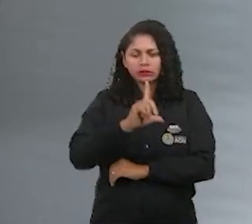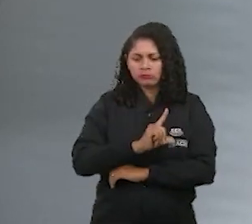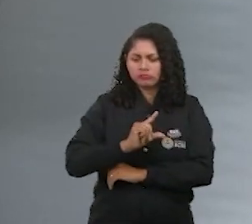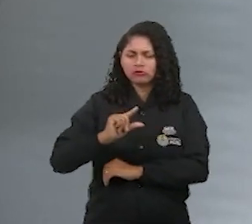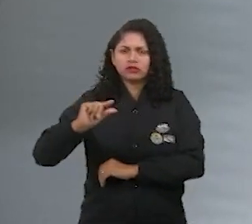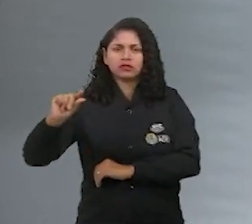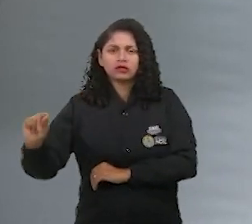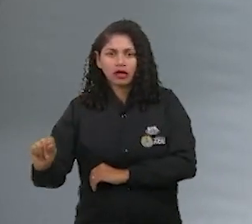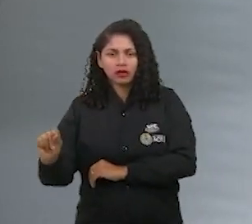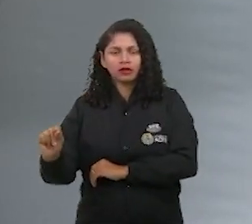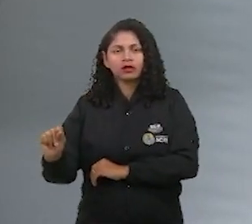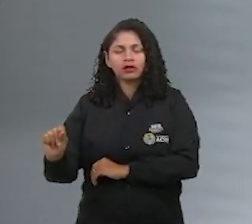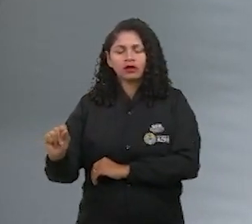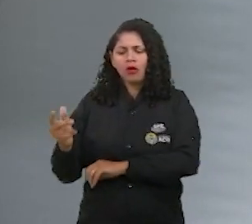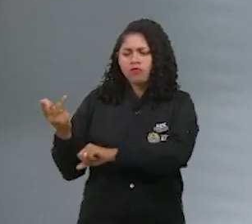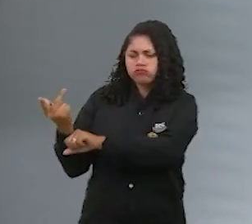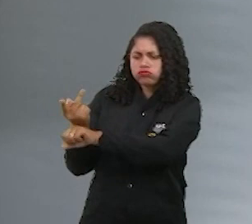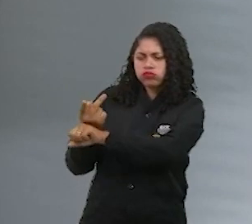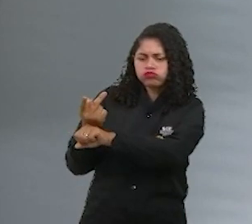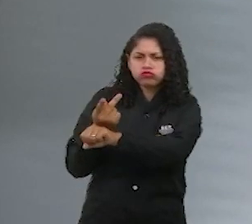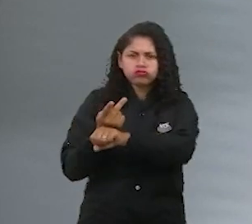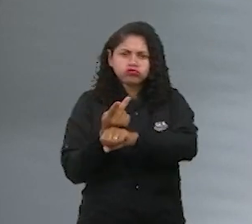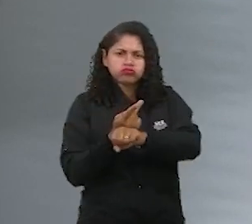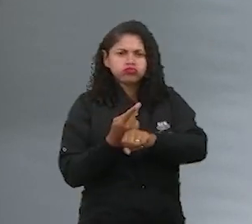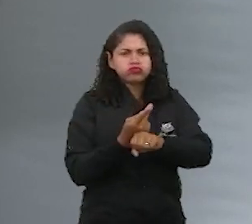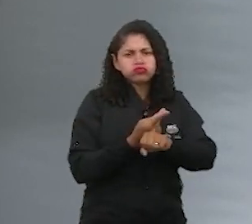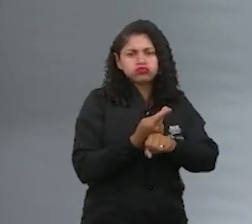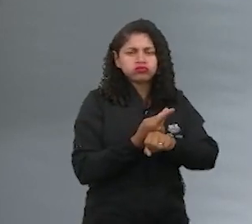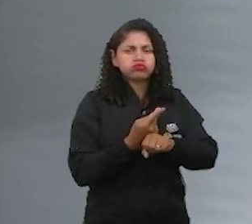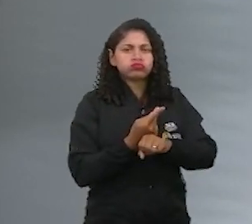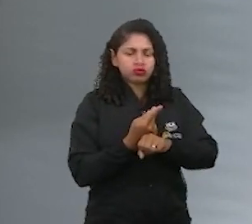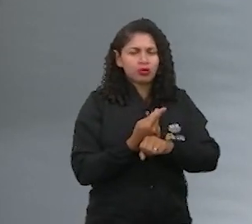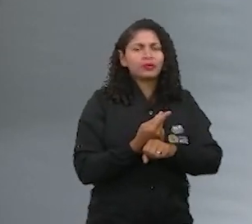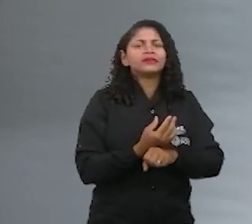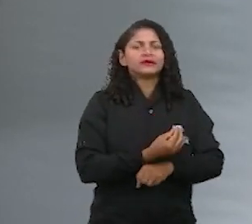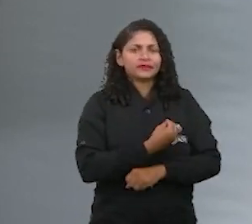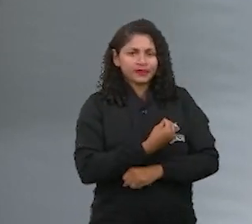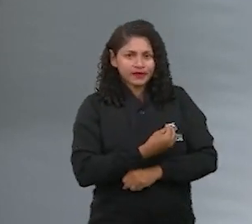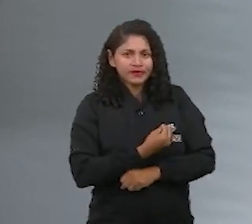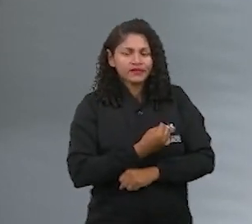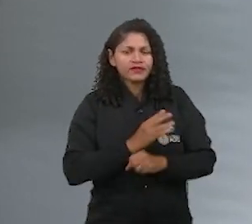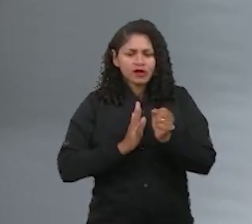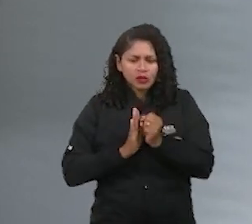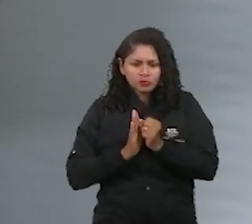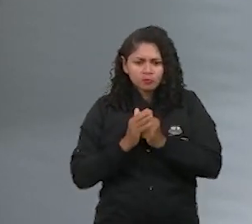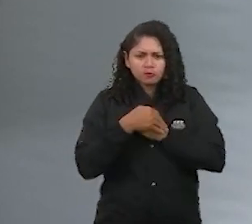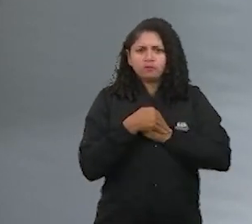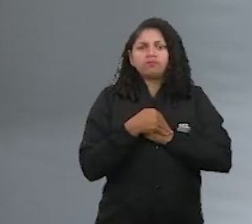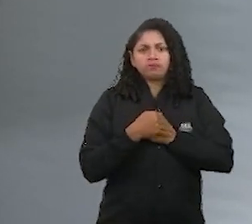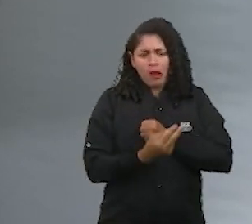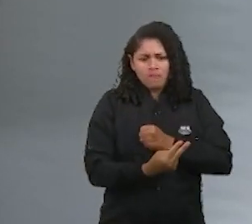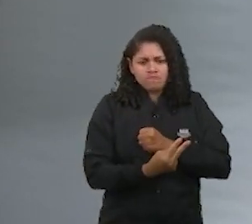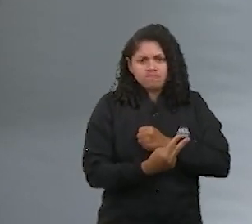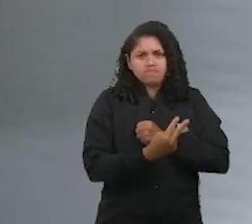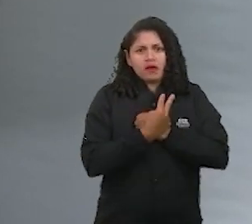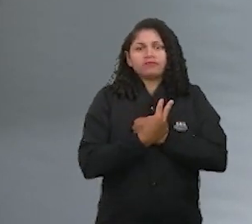seu lugar em busca de um refúgio, em busca de fato da vida, Pessoas,